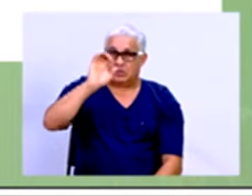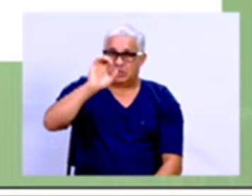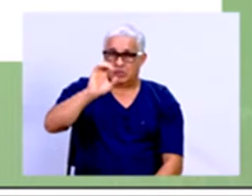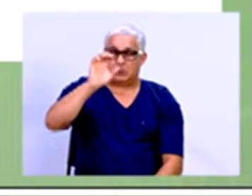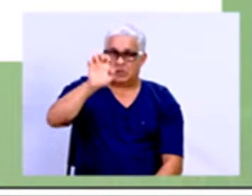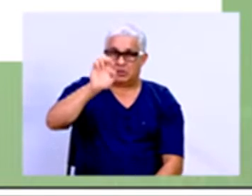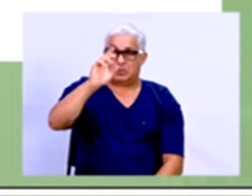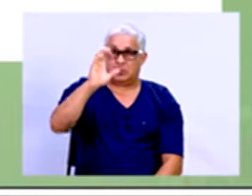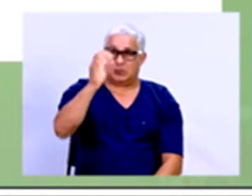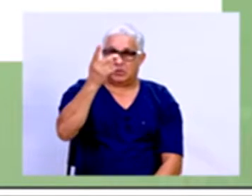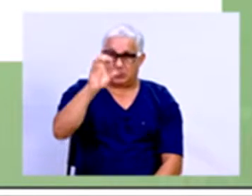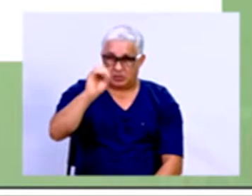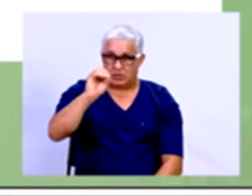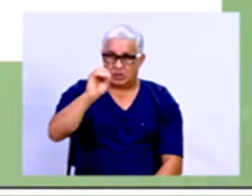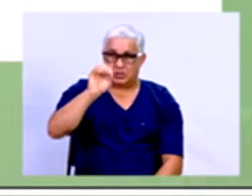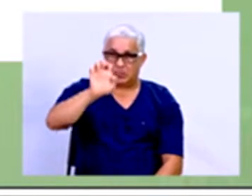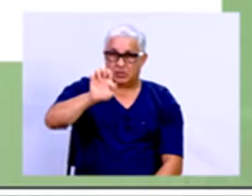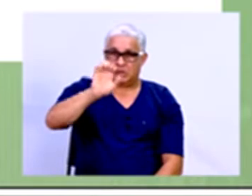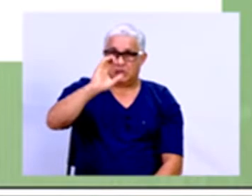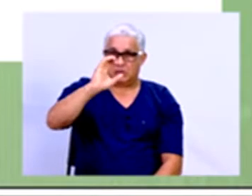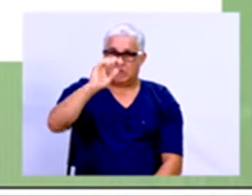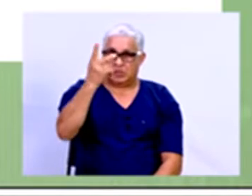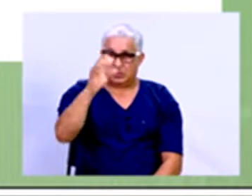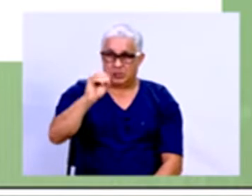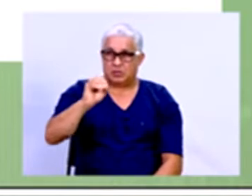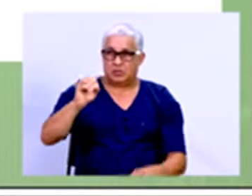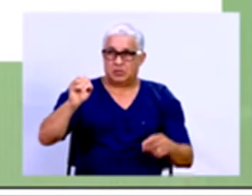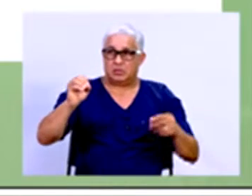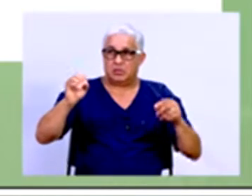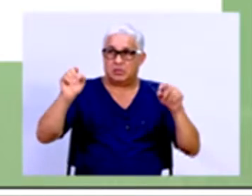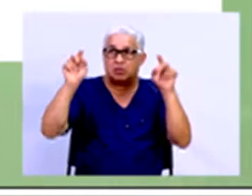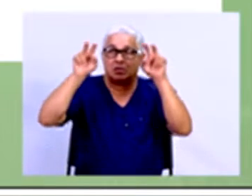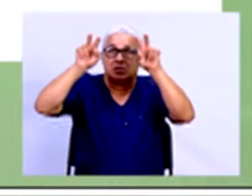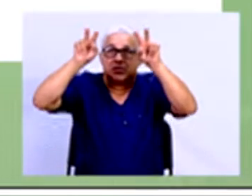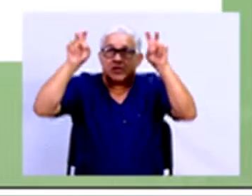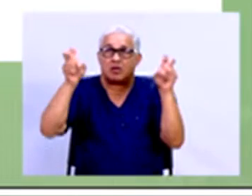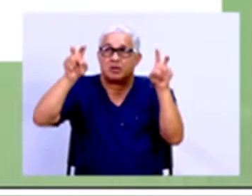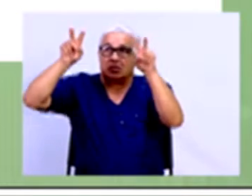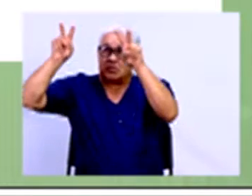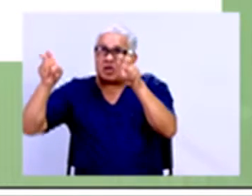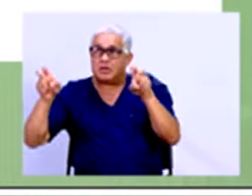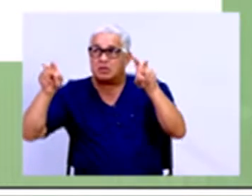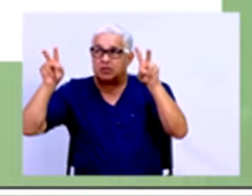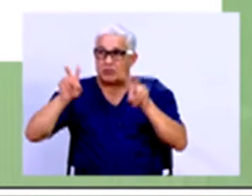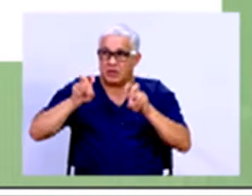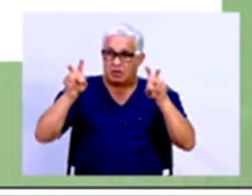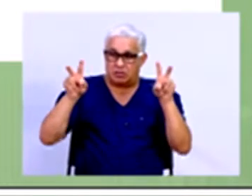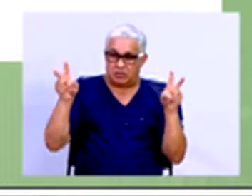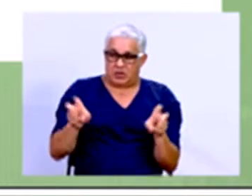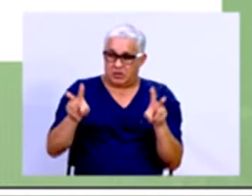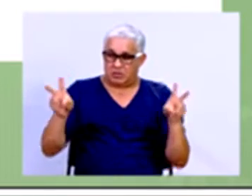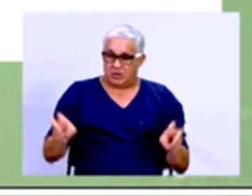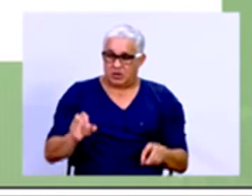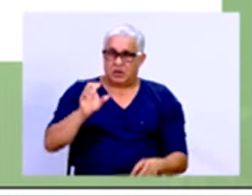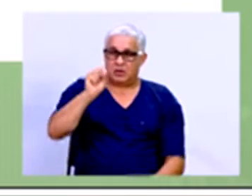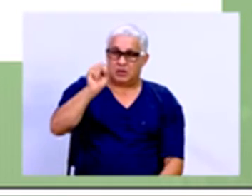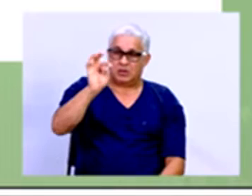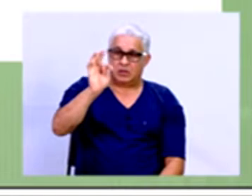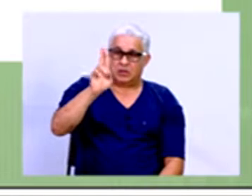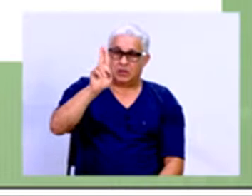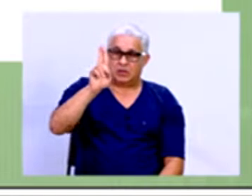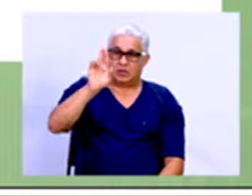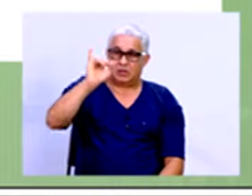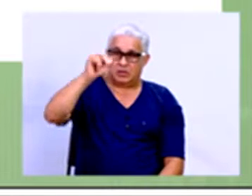comandos seguidos de aspas, né? Ele imprime uma string, né? Que é um conjunto de caracteres que serão exibidos